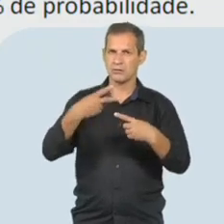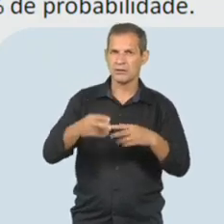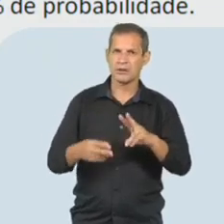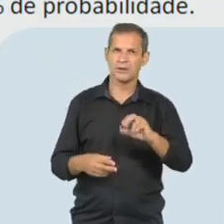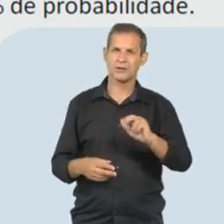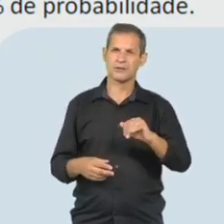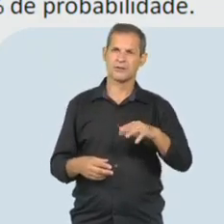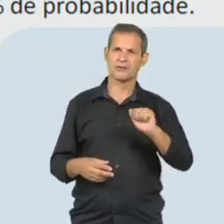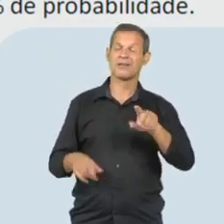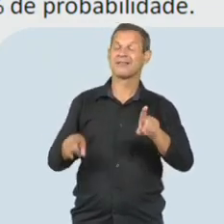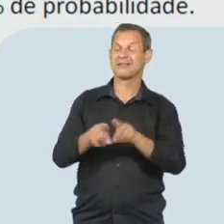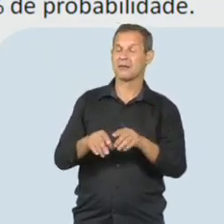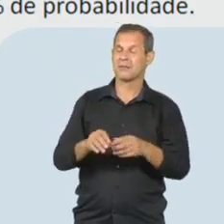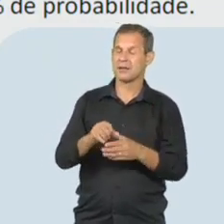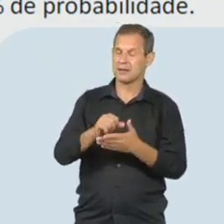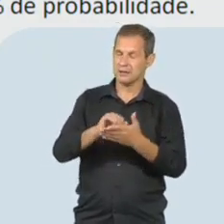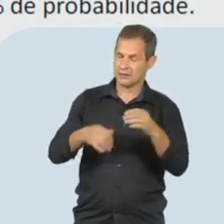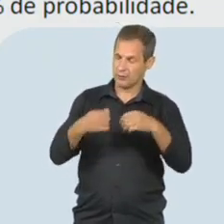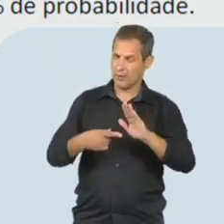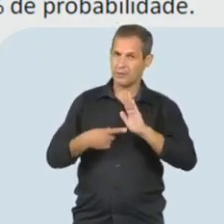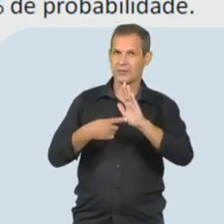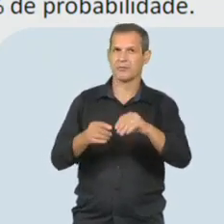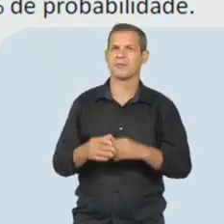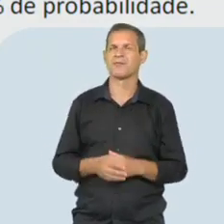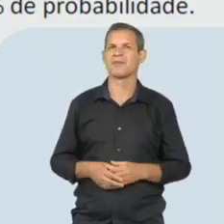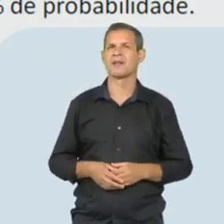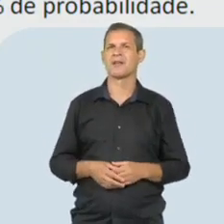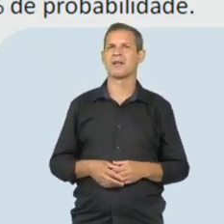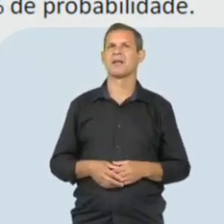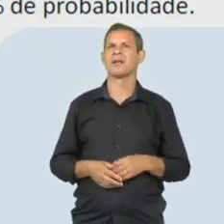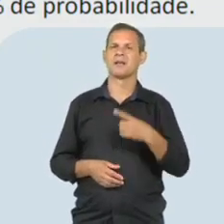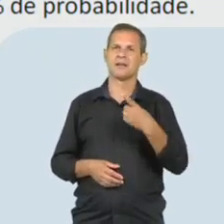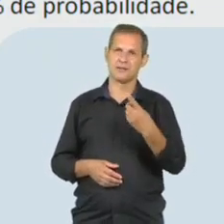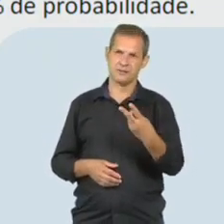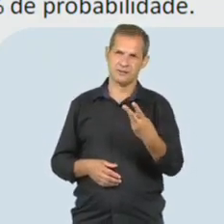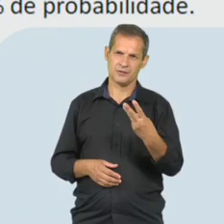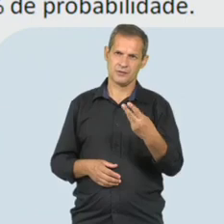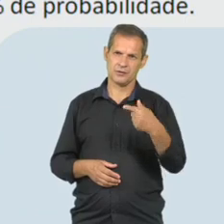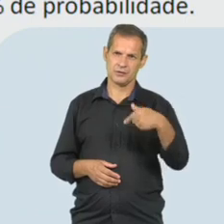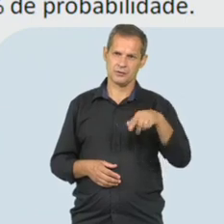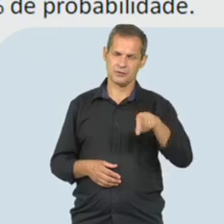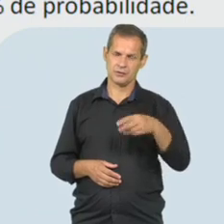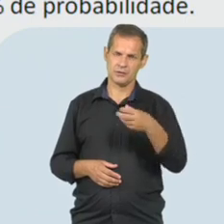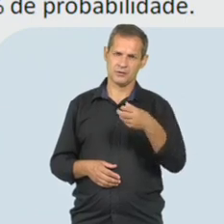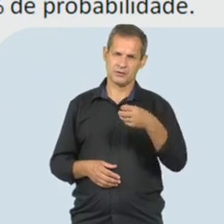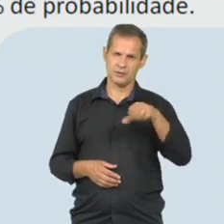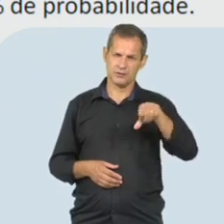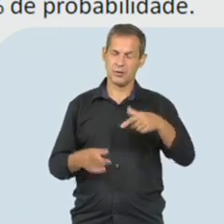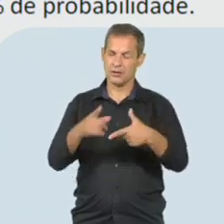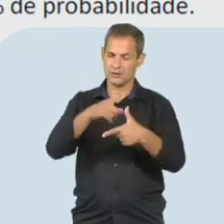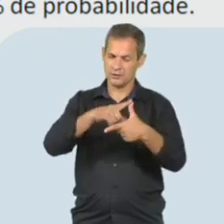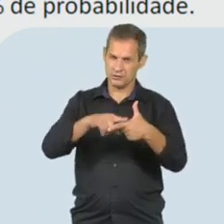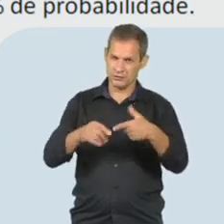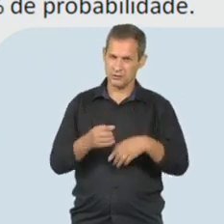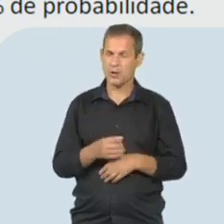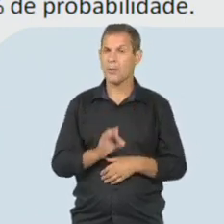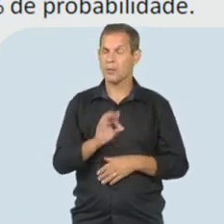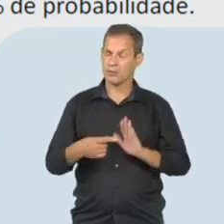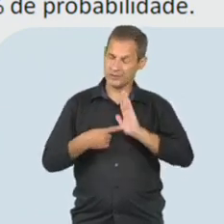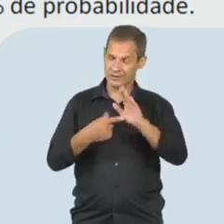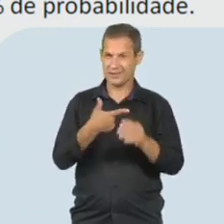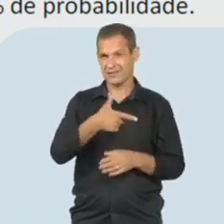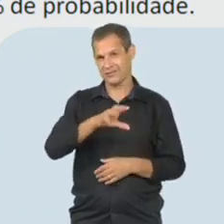também é o dado que o exercício ele precisa apresentar, 137,9, dividido pelo tamanho da amostra, que é